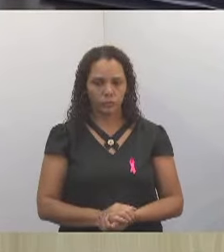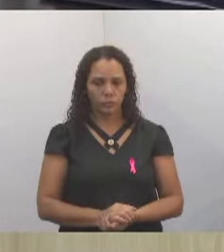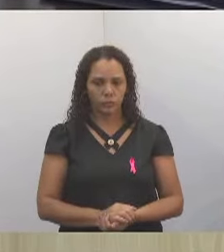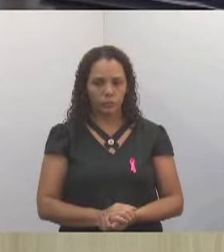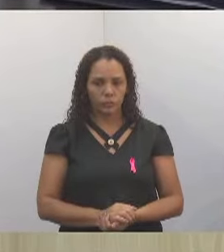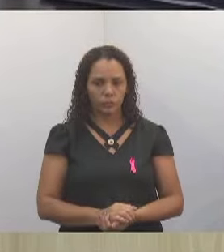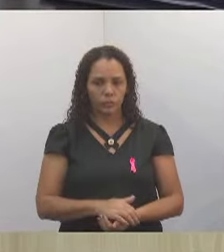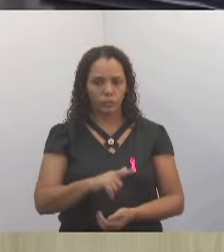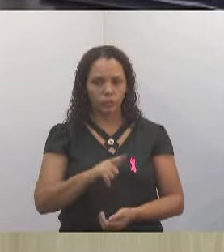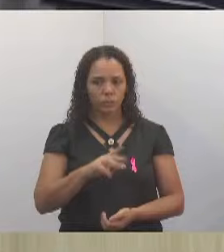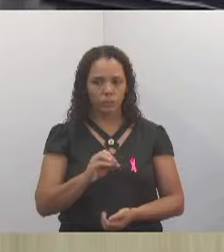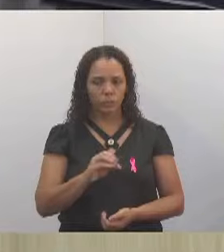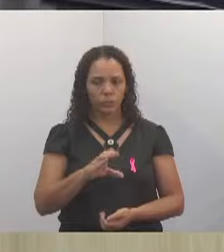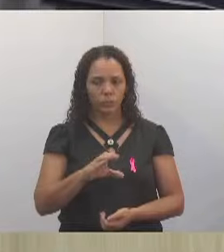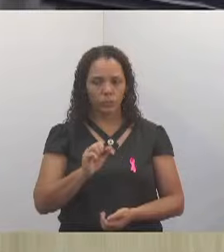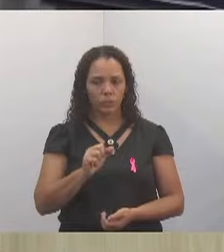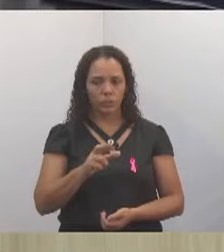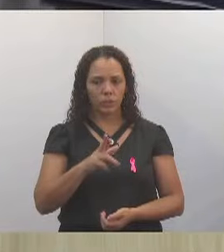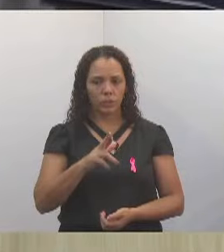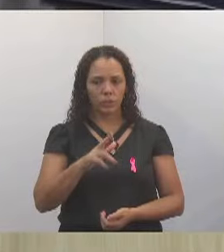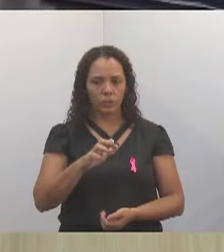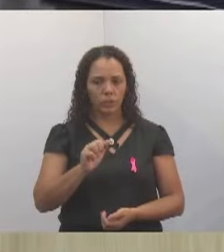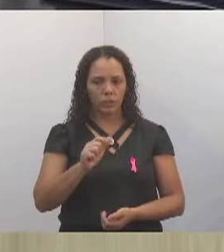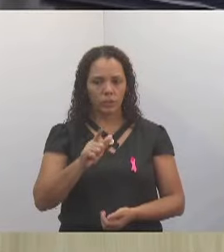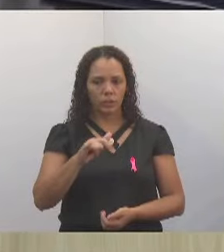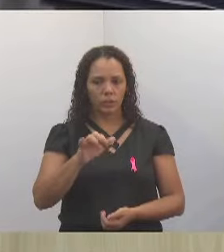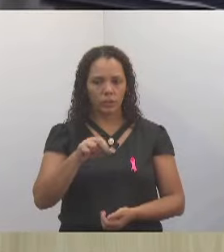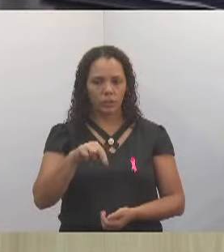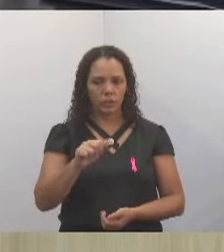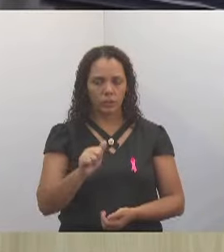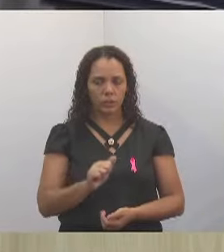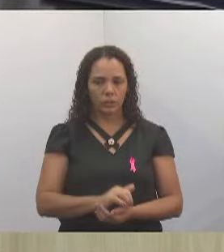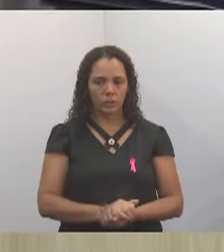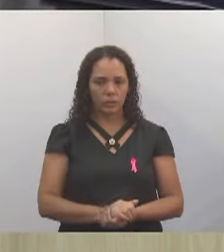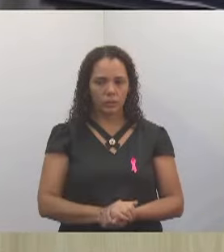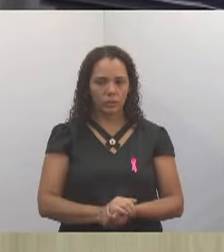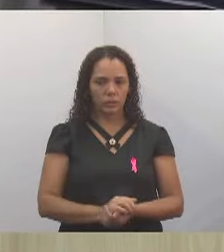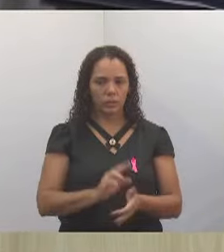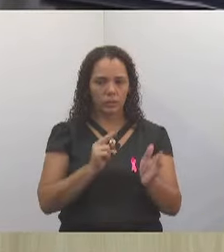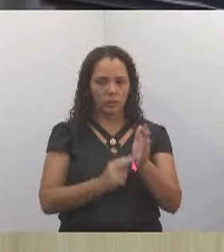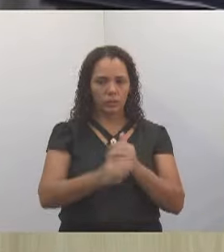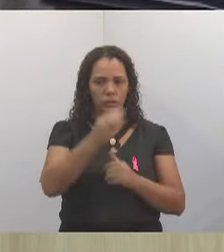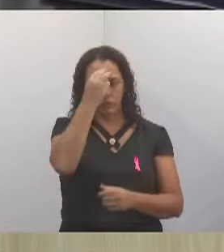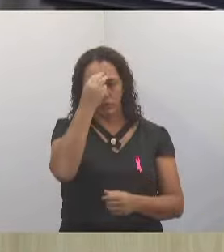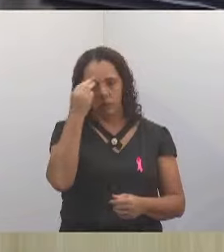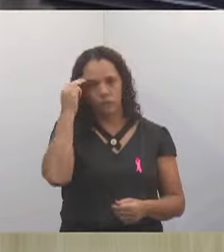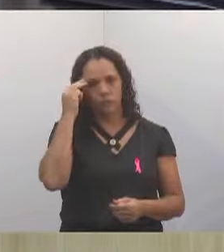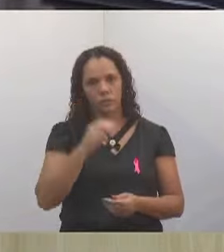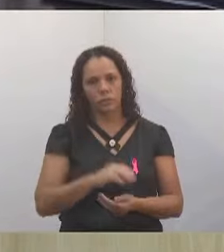Gocerrelina, 10,8 miligramas. Autoria, vereadora Maria Amélia.